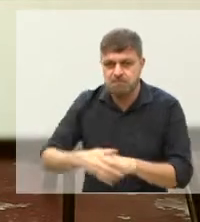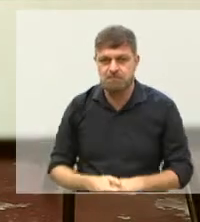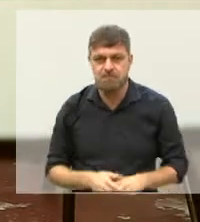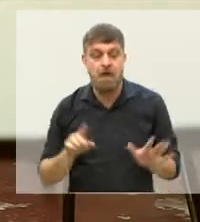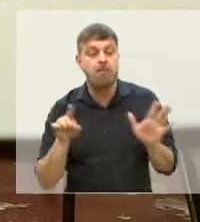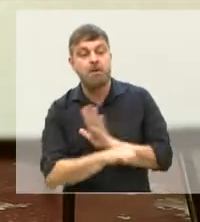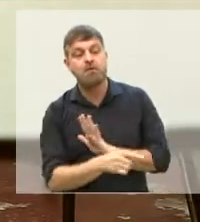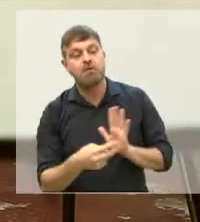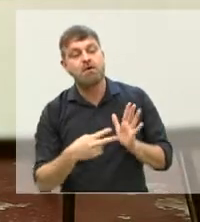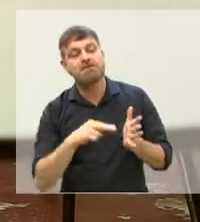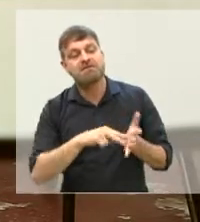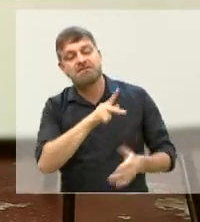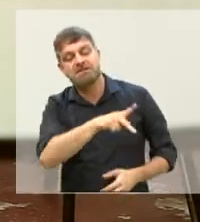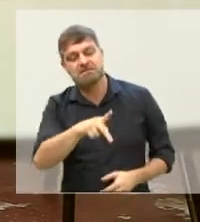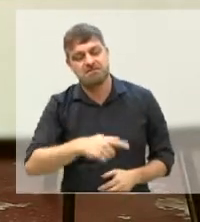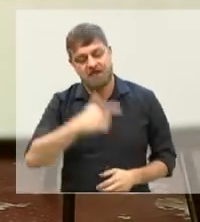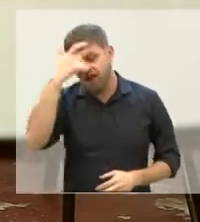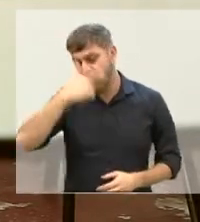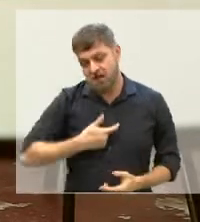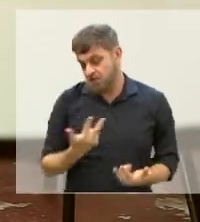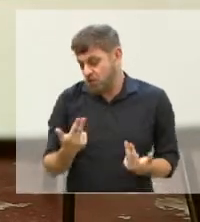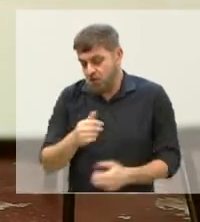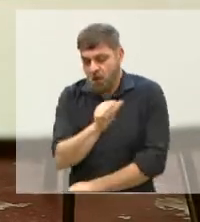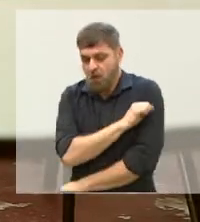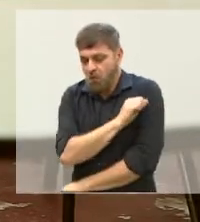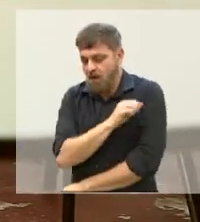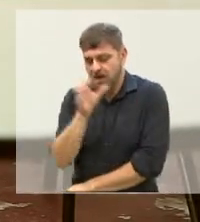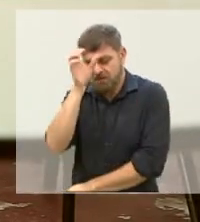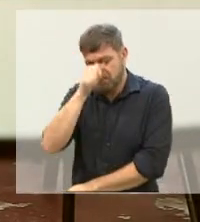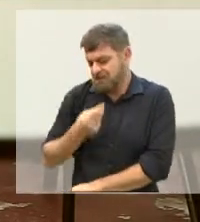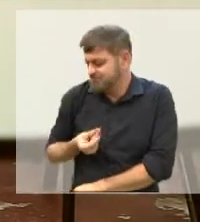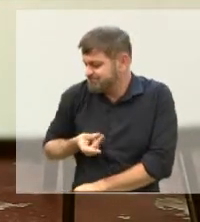ser professor, não? É um aluno eterno. Ótimo.